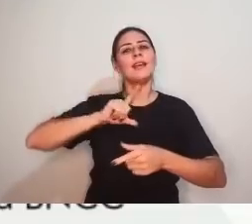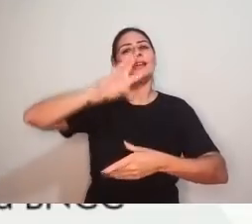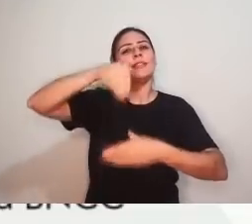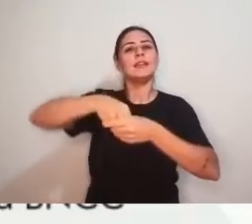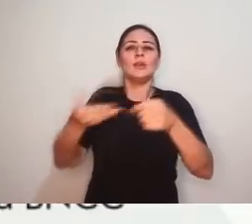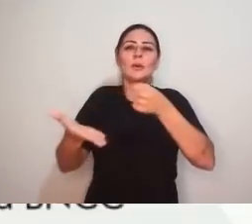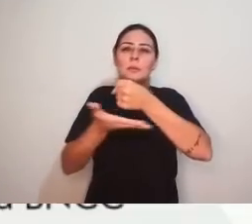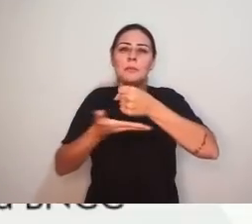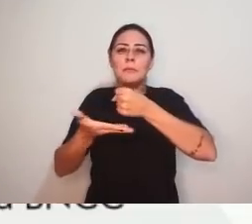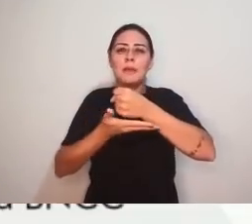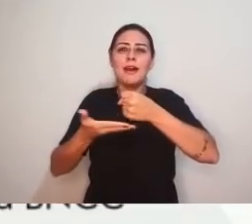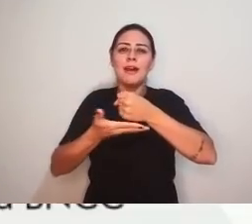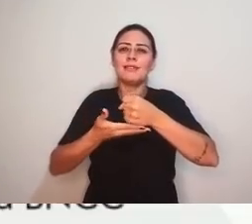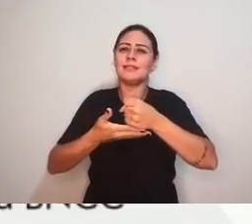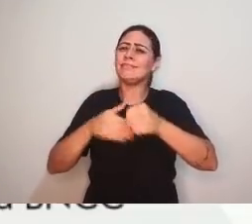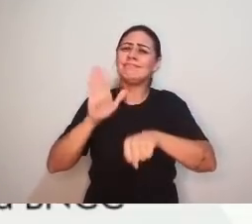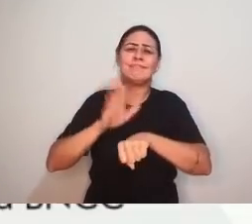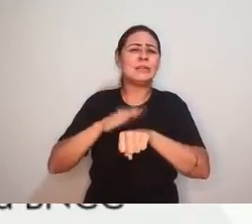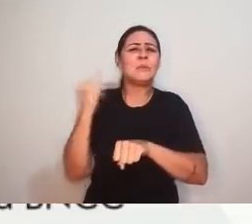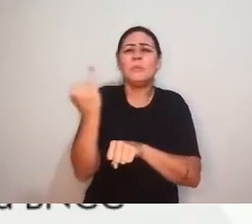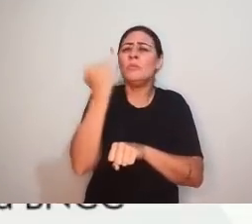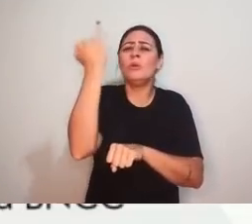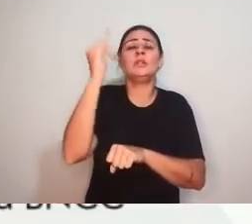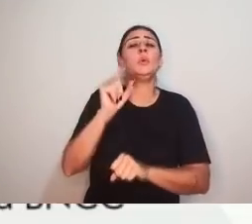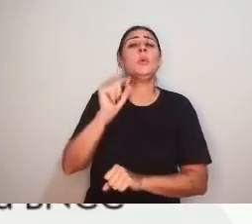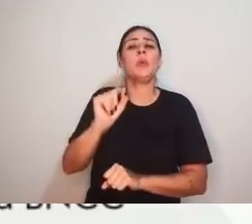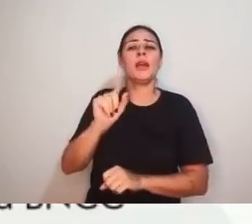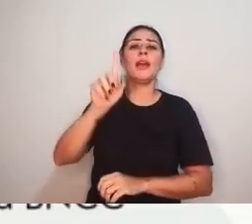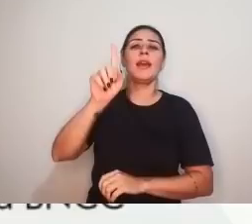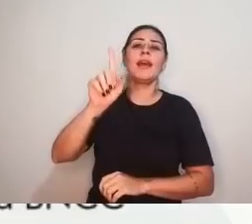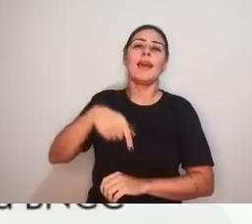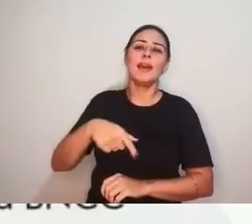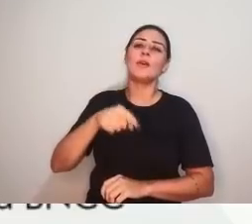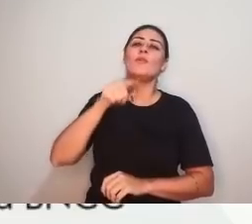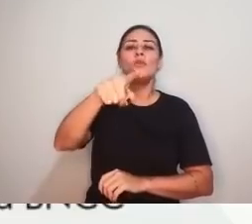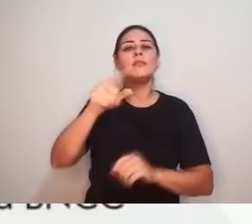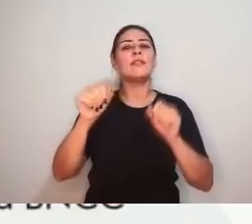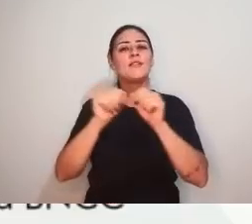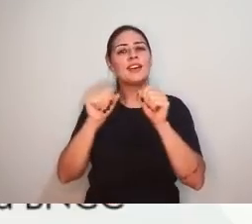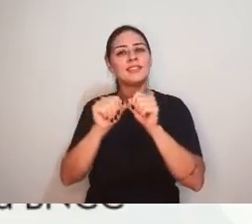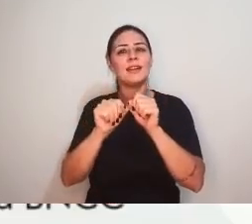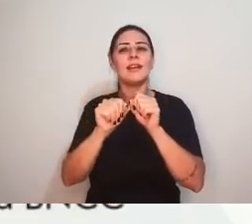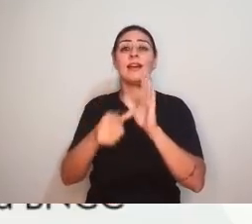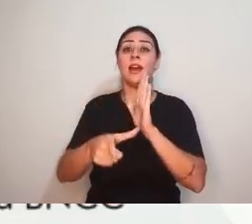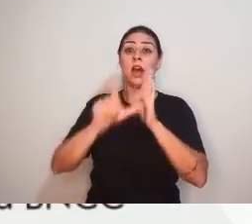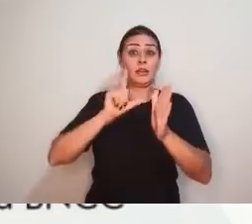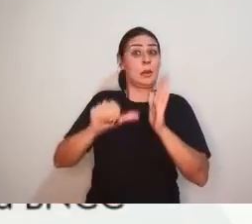entrega, e ela tem, na sua essência, um componente importantíssimo, que é você